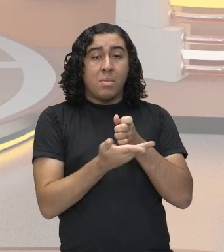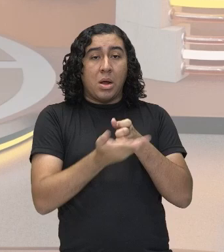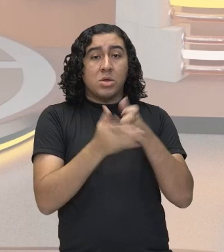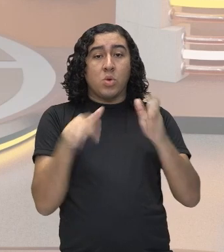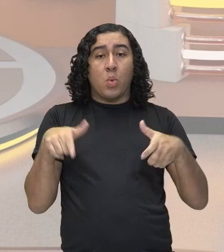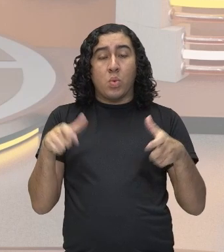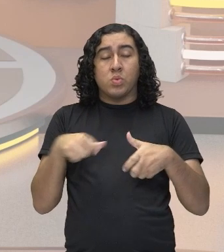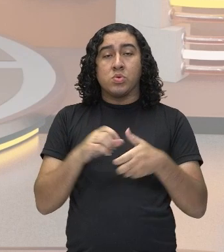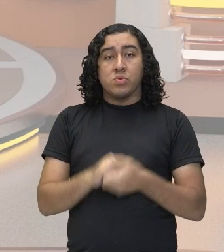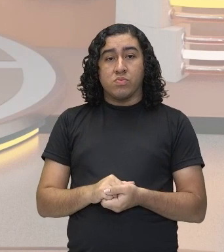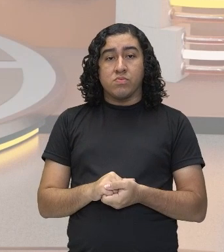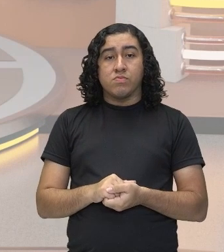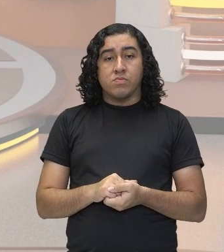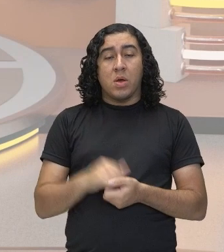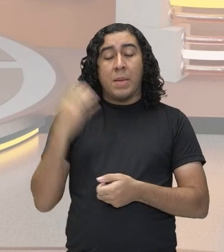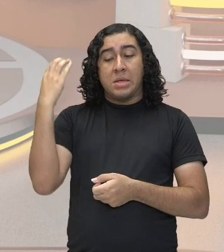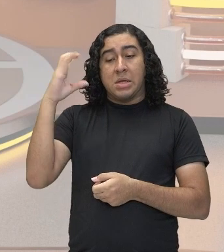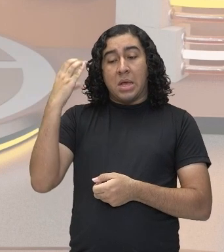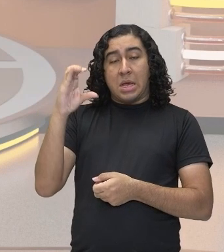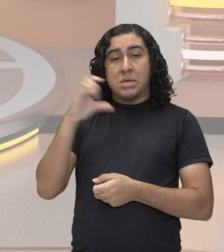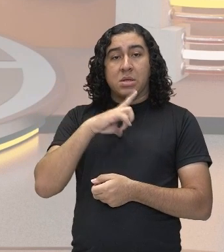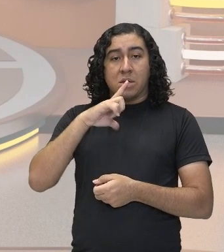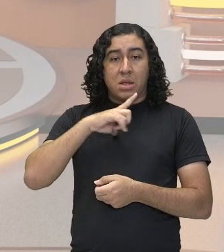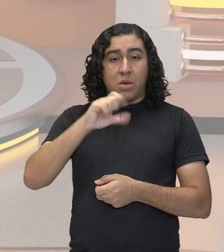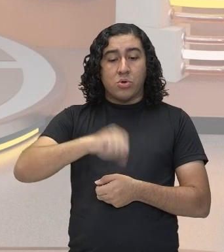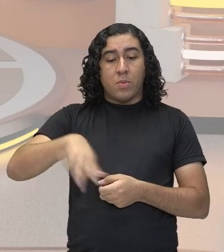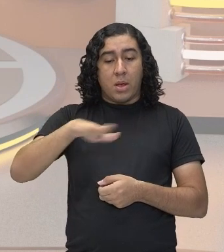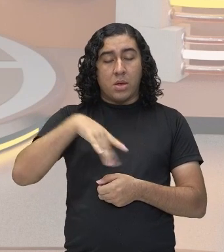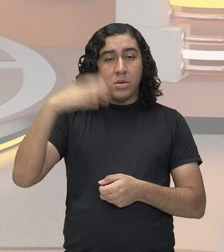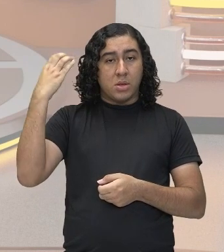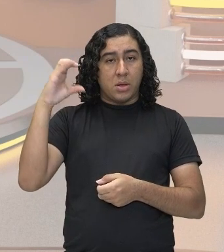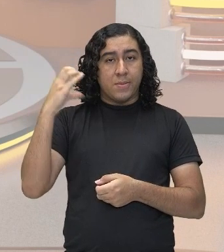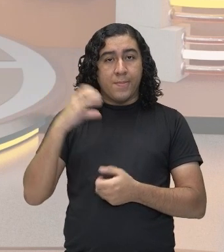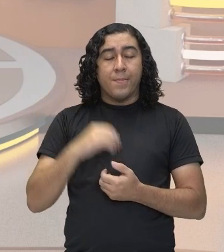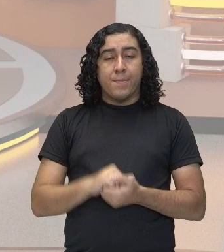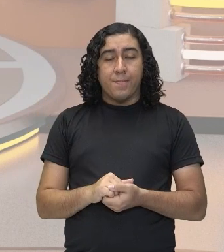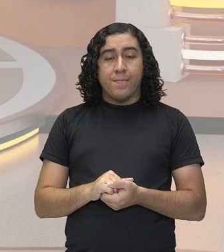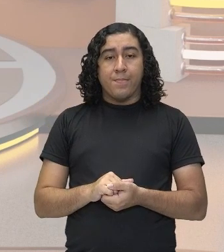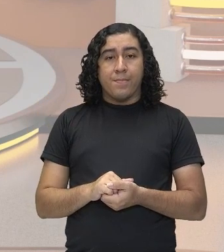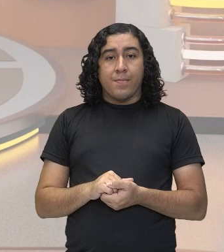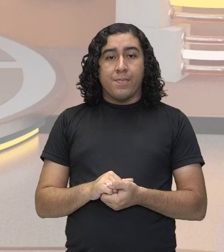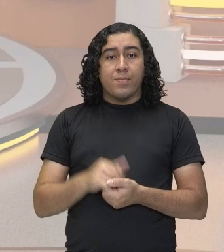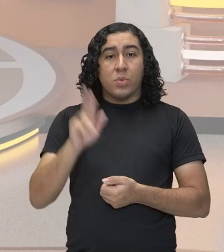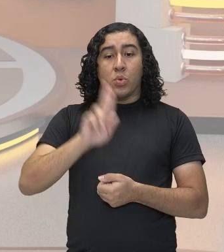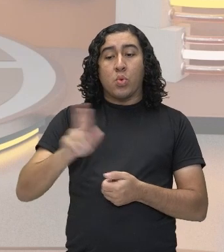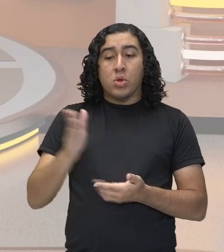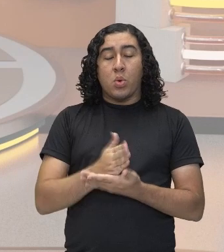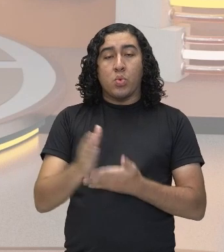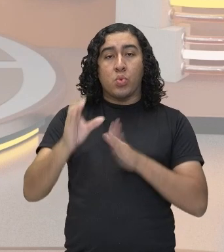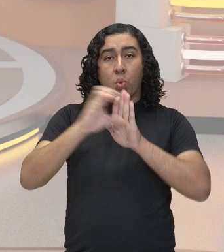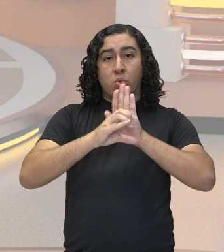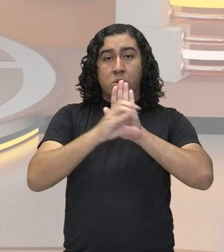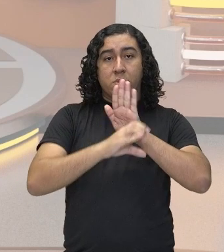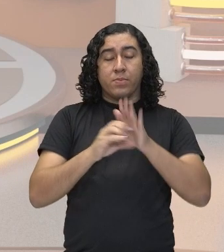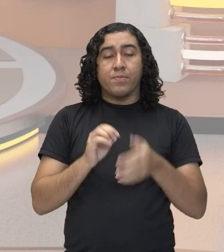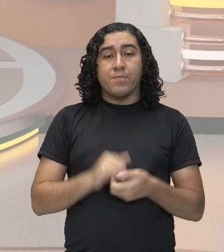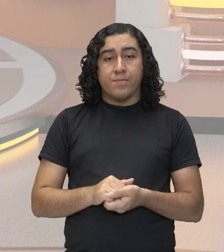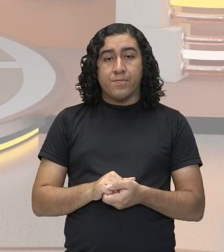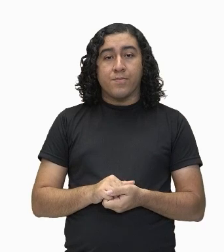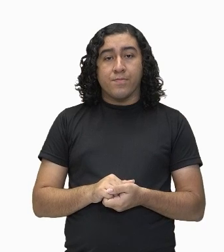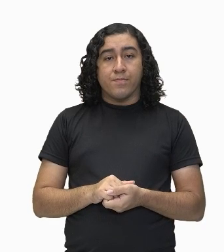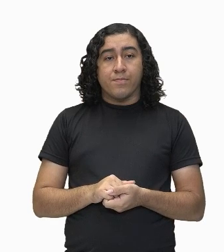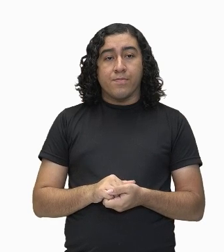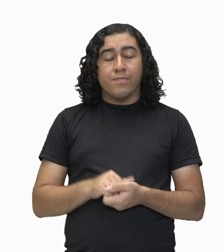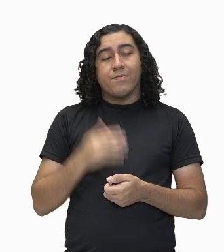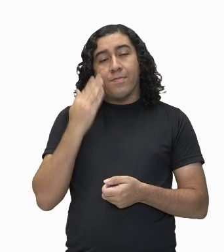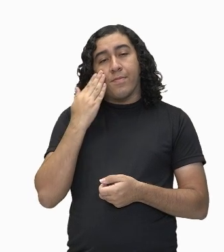também numa ciência, ele quis trazer isso de um campo mais científico. Então ele vai usar alguns conceitos aqui, ó, que nós vamos ver